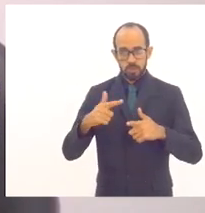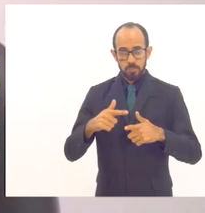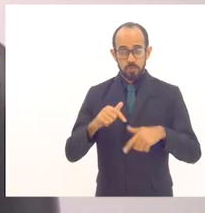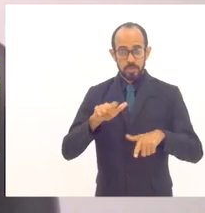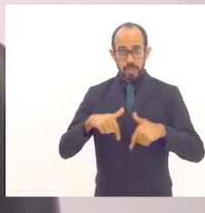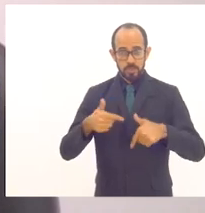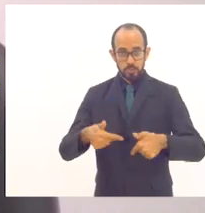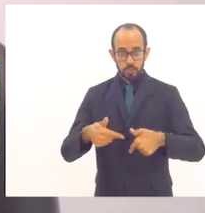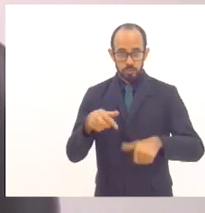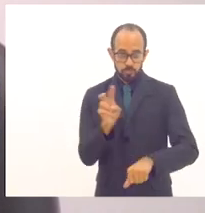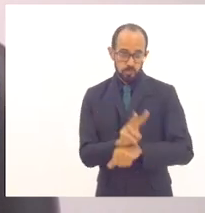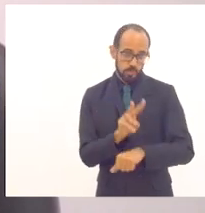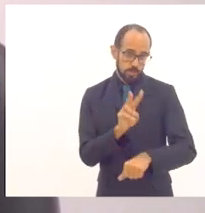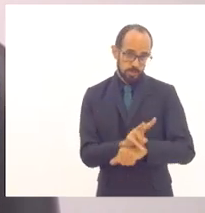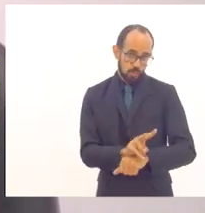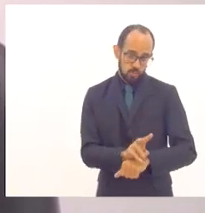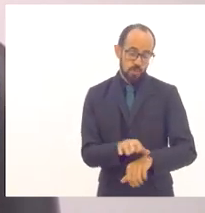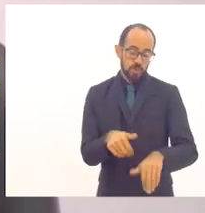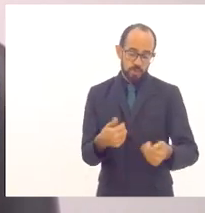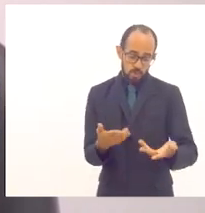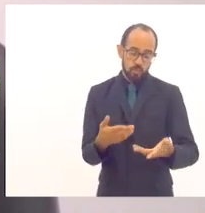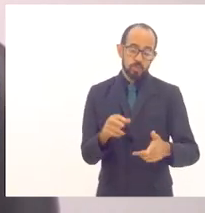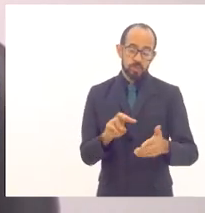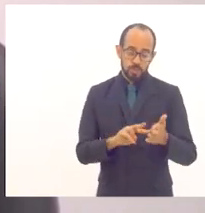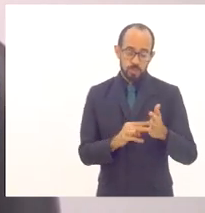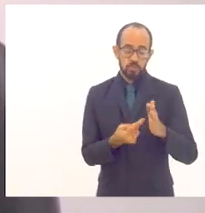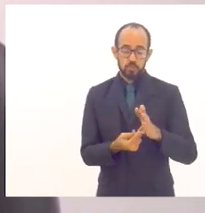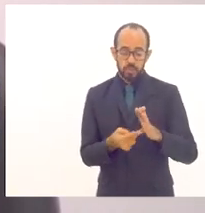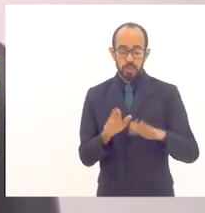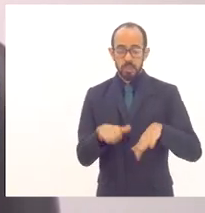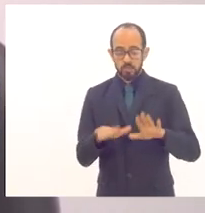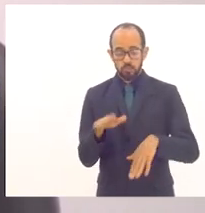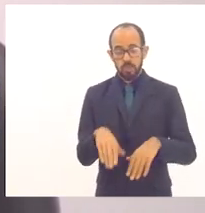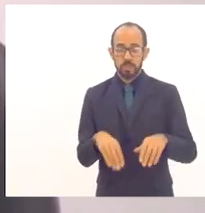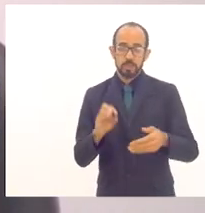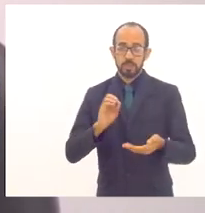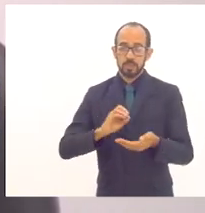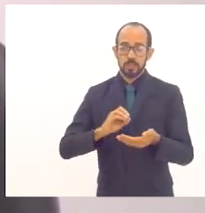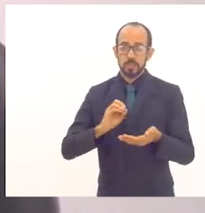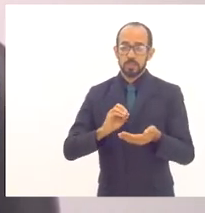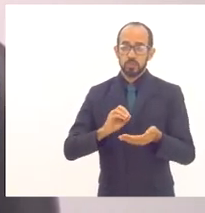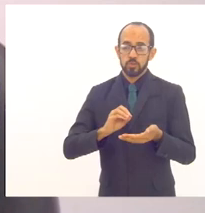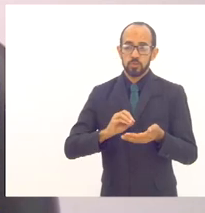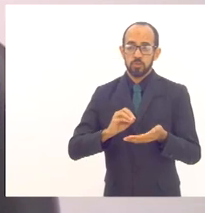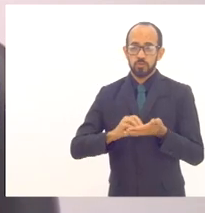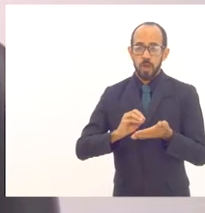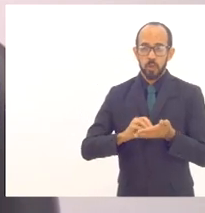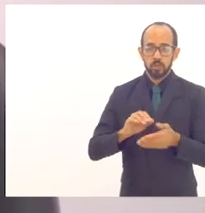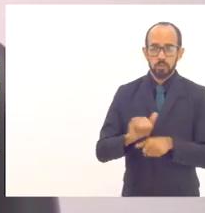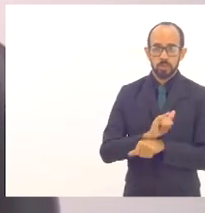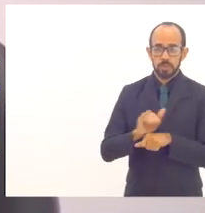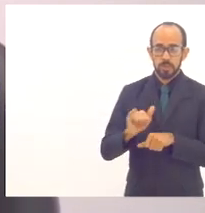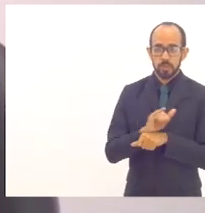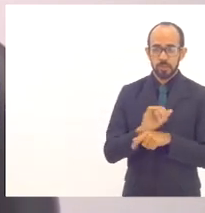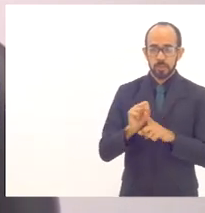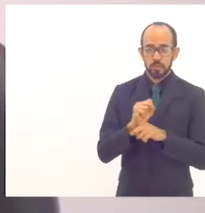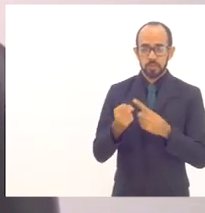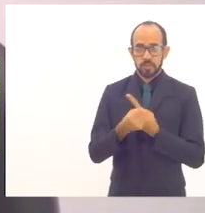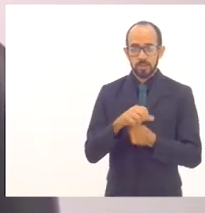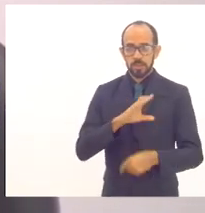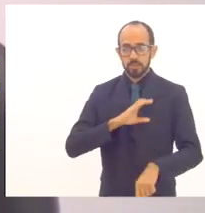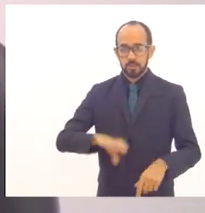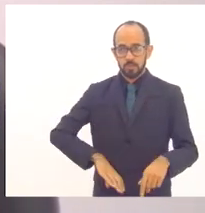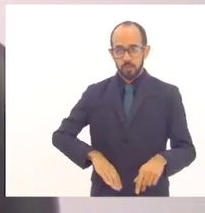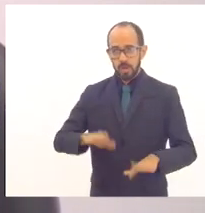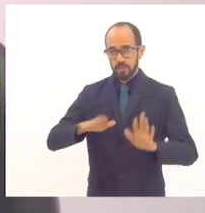salvaguarda, ou seja, ele acaba muitas vezes desmobilizando a sociedade civil. A gente vê de vez